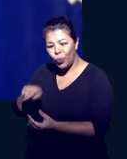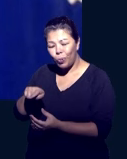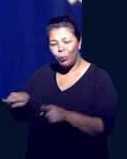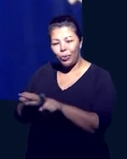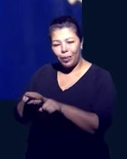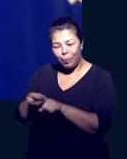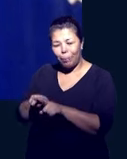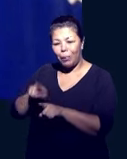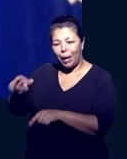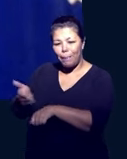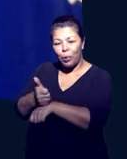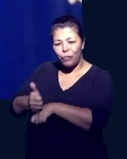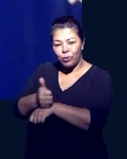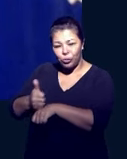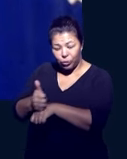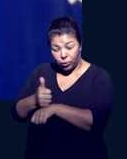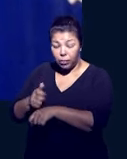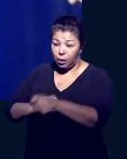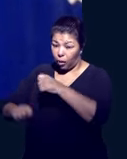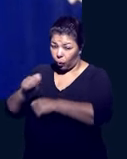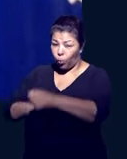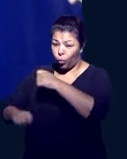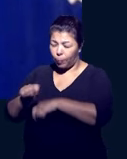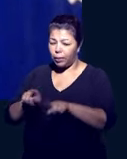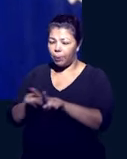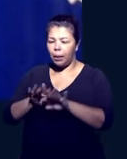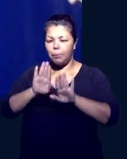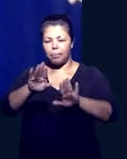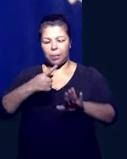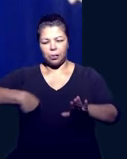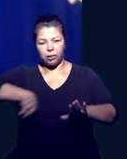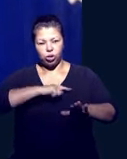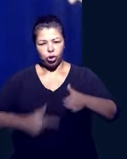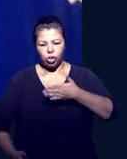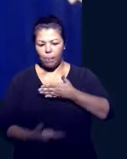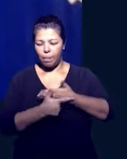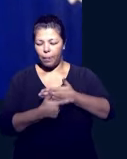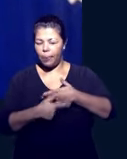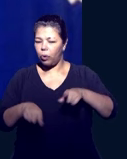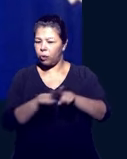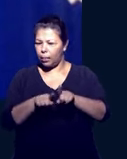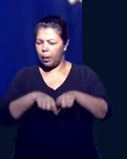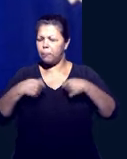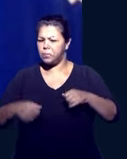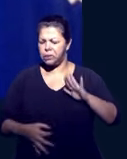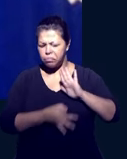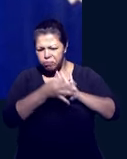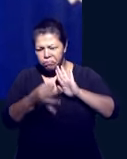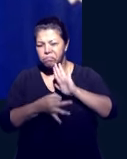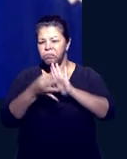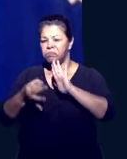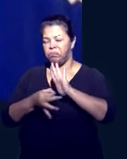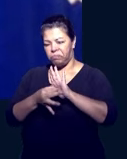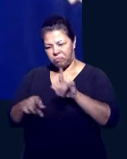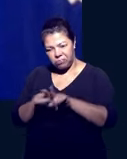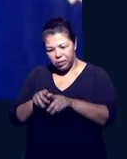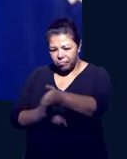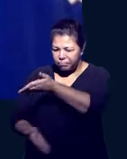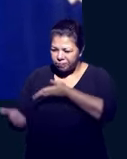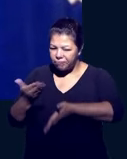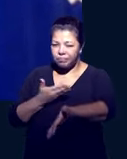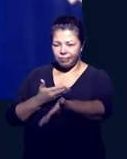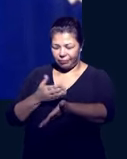obviamente sem deixar de exercer o nosso papel de aprimorar e de de buscar dar sugestões a cada um desses textos a cada uma dessas